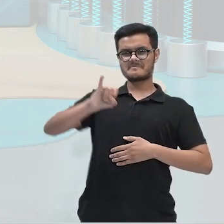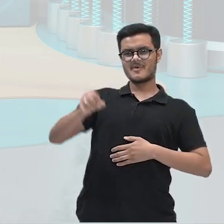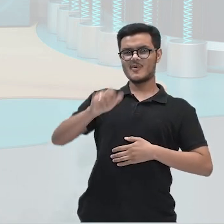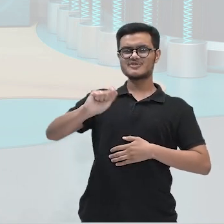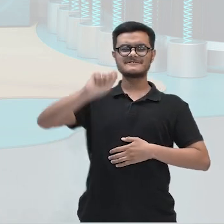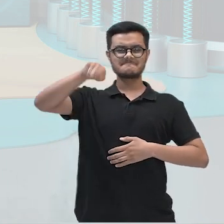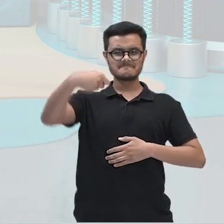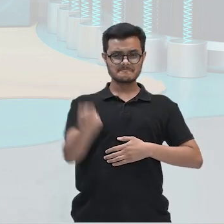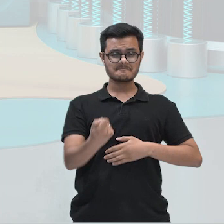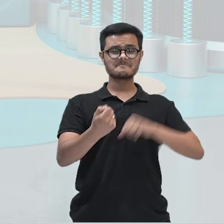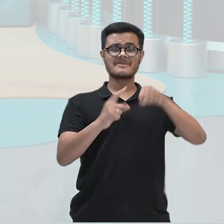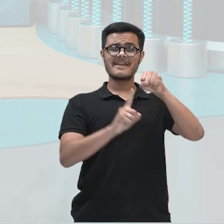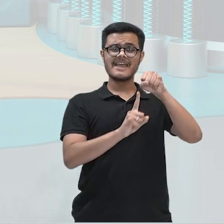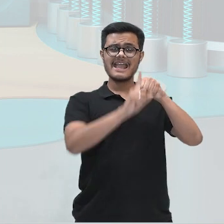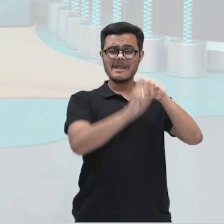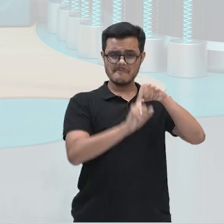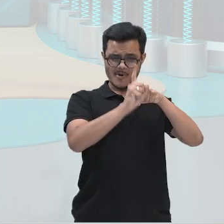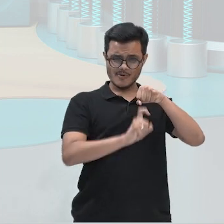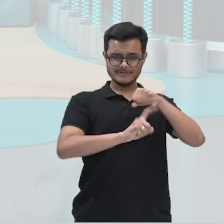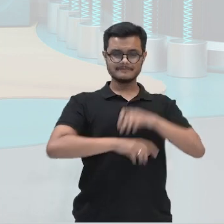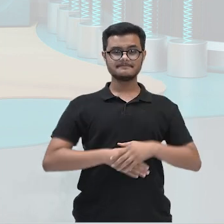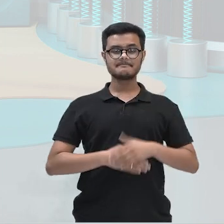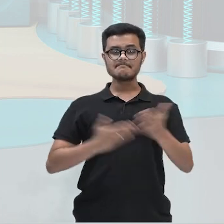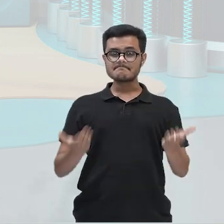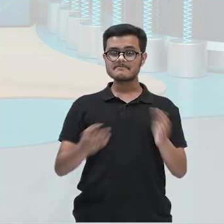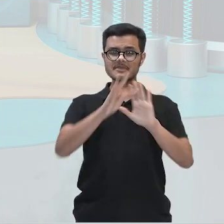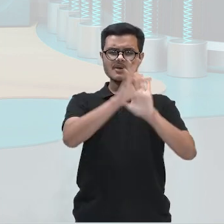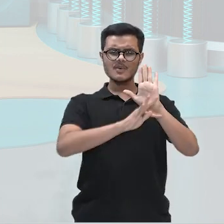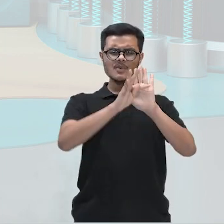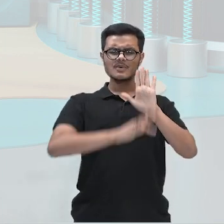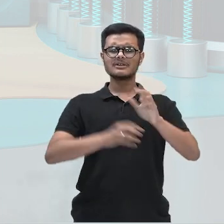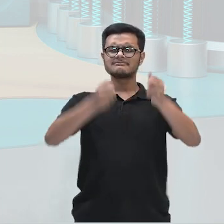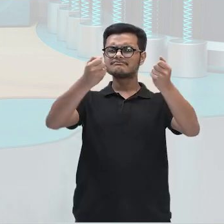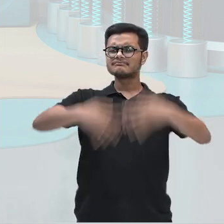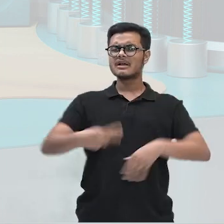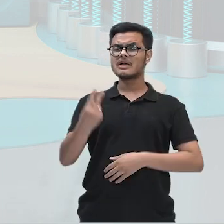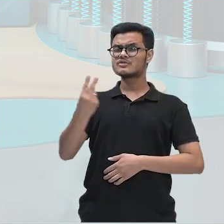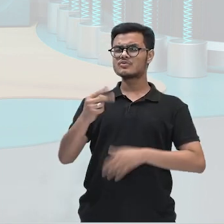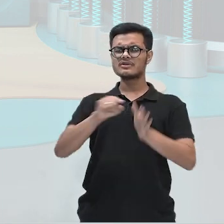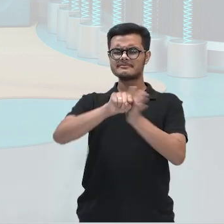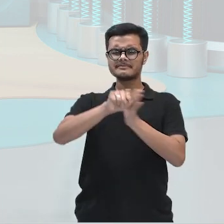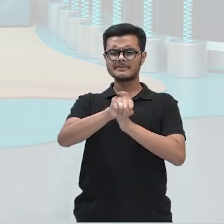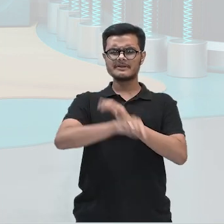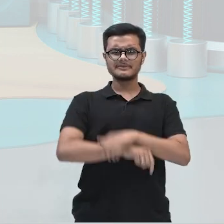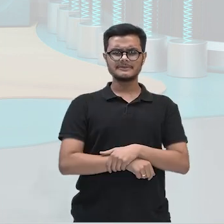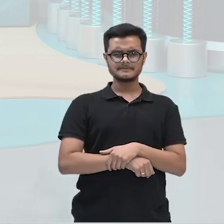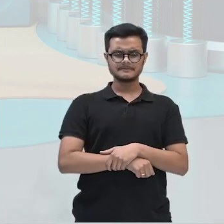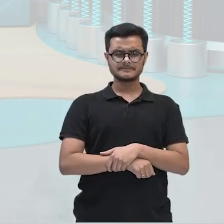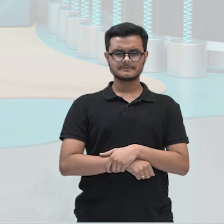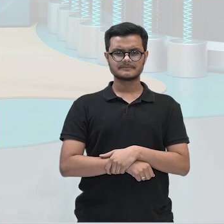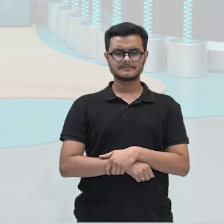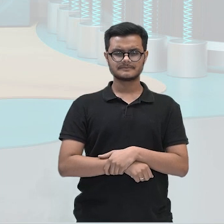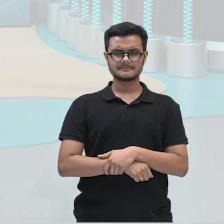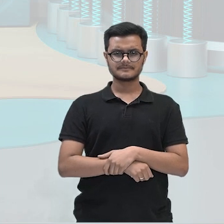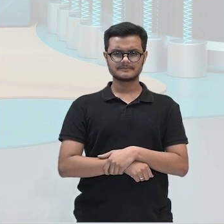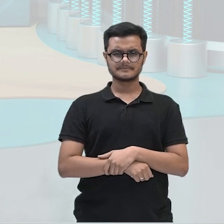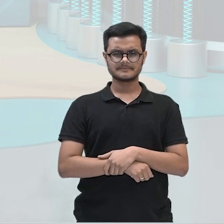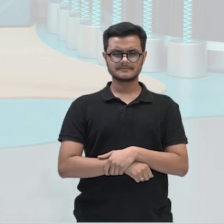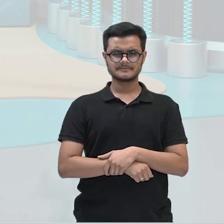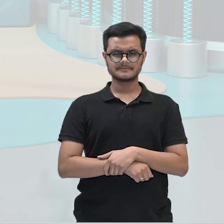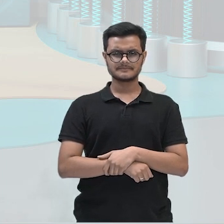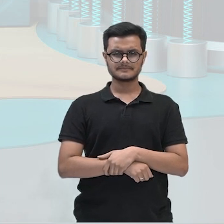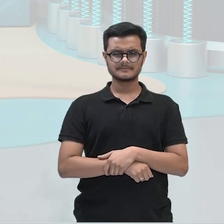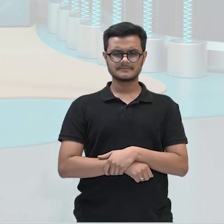emojis. E aqui o nosso texto, ele começa fazendo duas perguntas para vocês. A primeira é a seguinte: Do you know